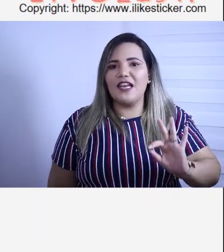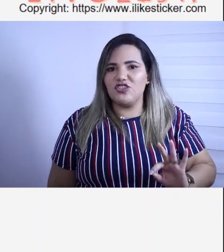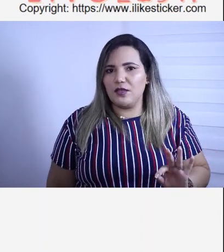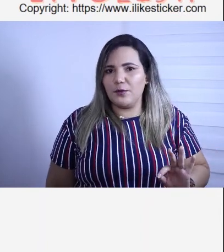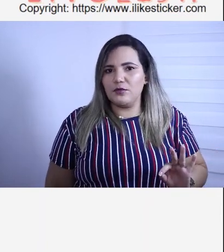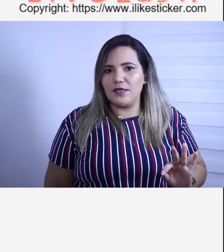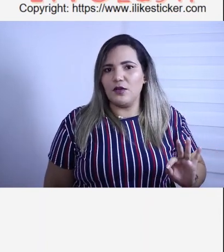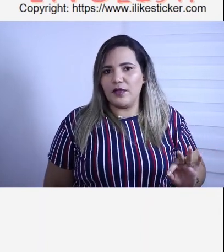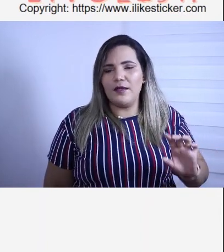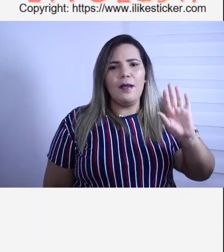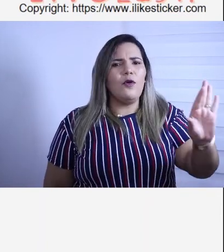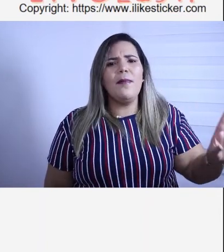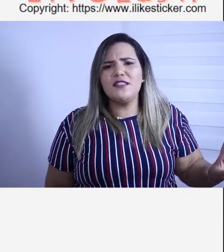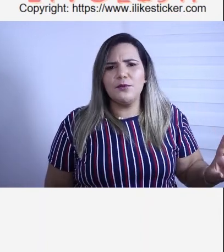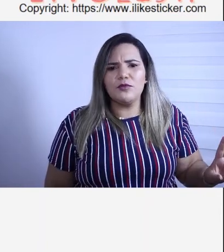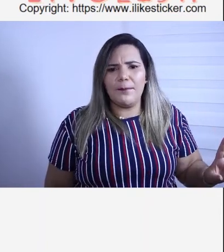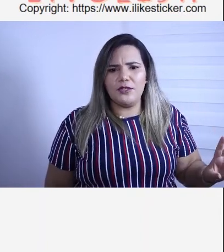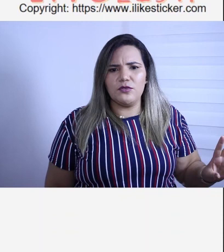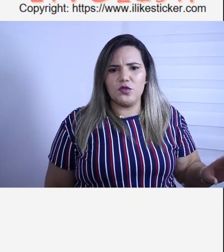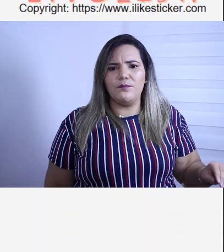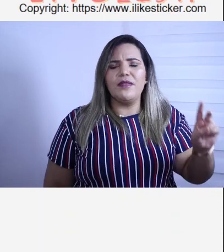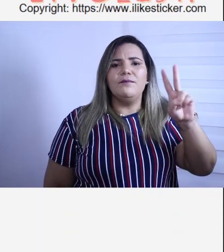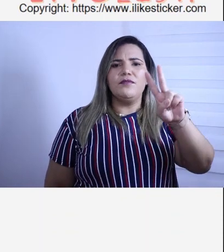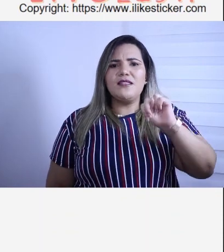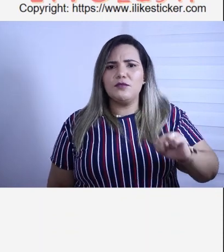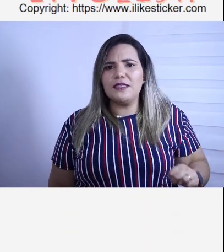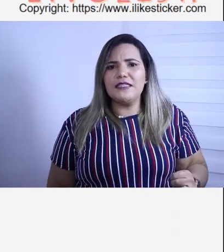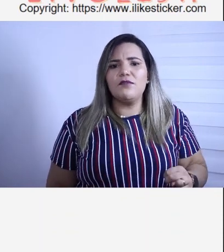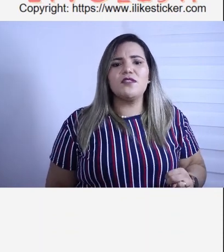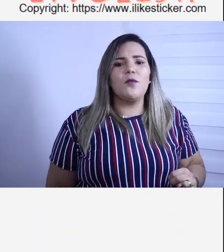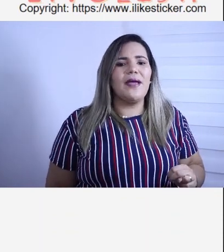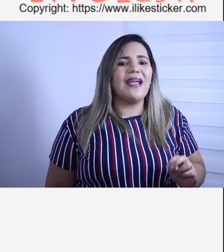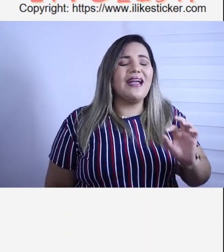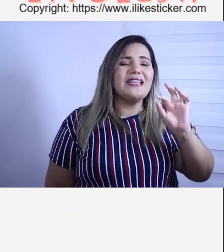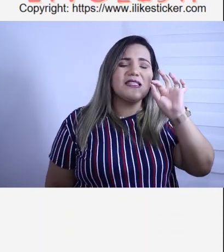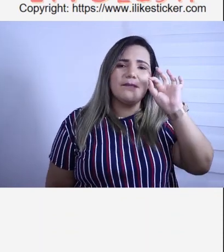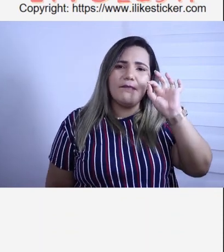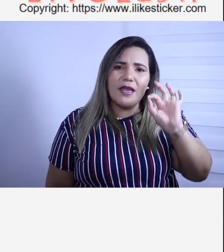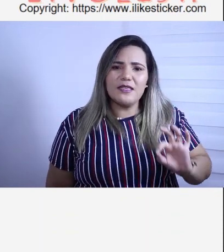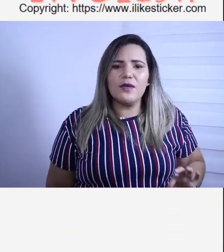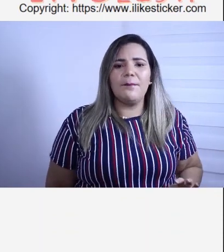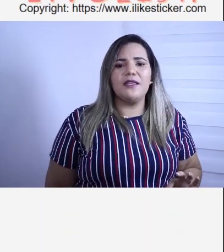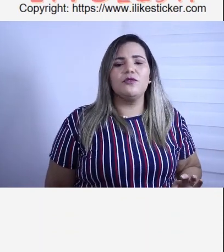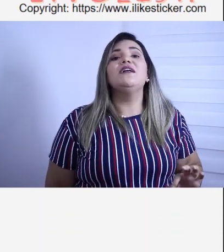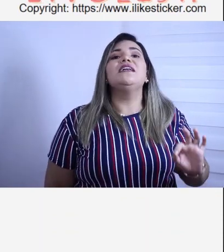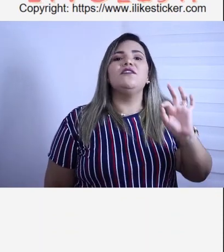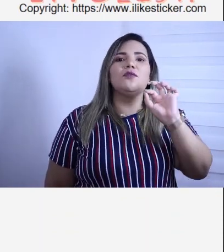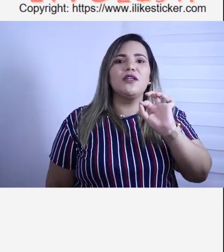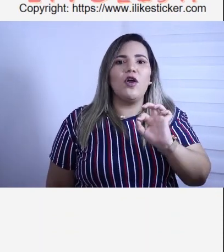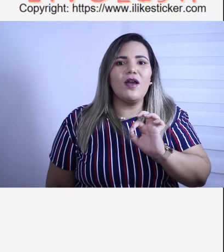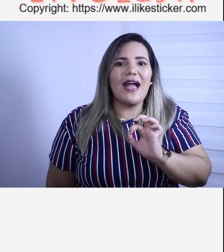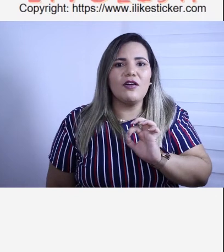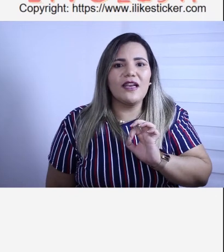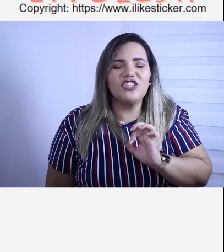áudio em inglês e a legenda em português ok comecem por um capítulo só na segunda dica vocês vão pegar esse mesmo capítulo